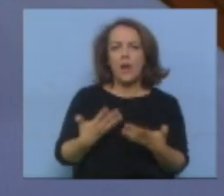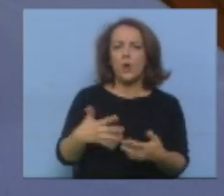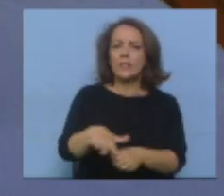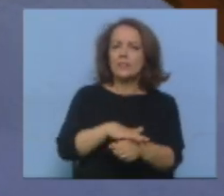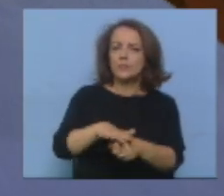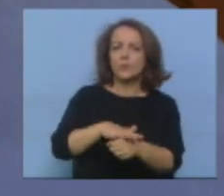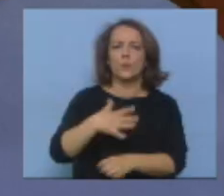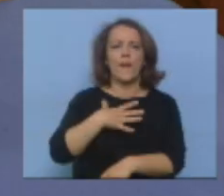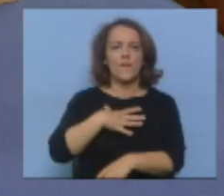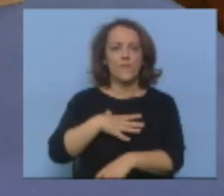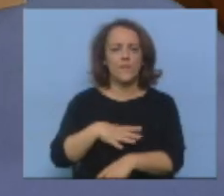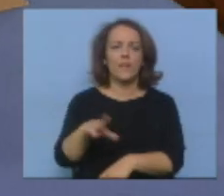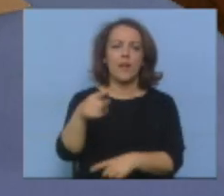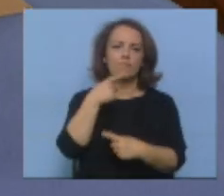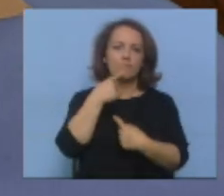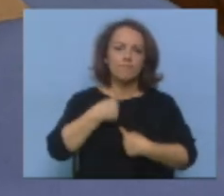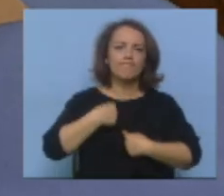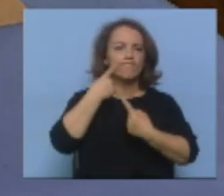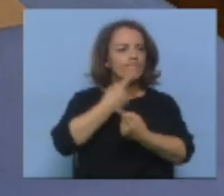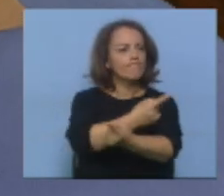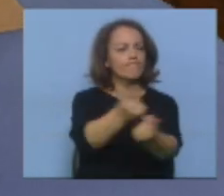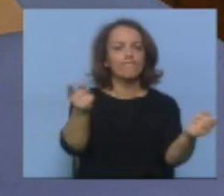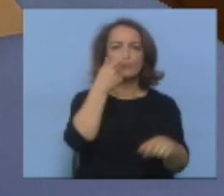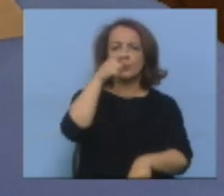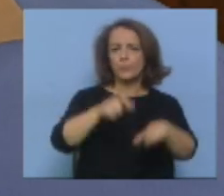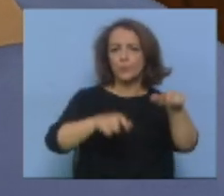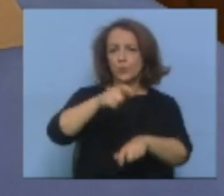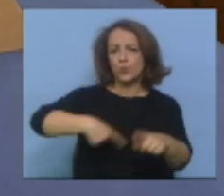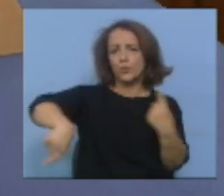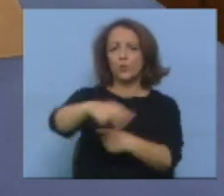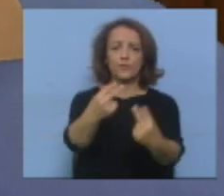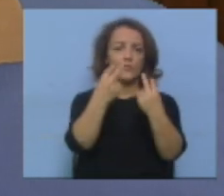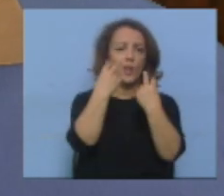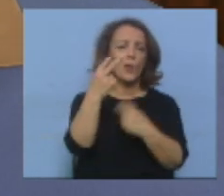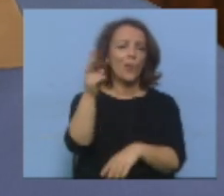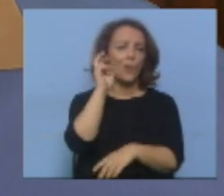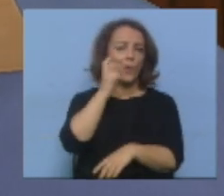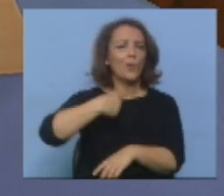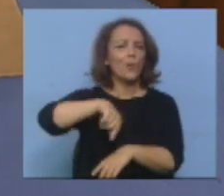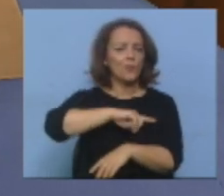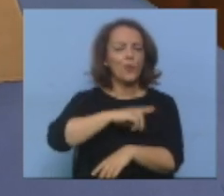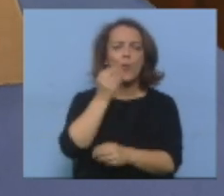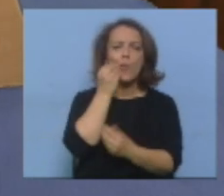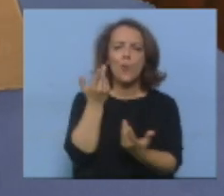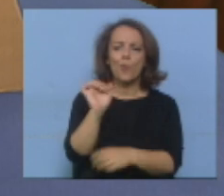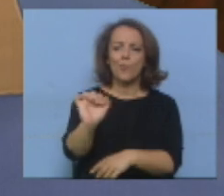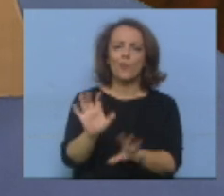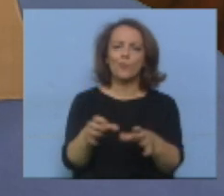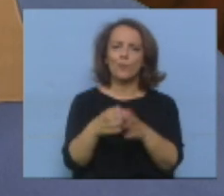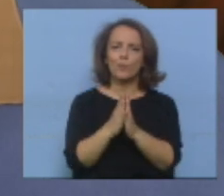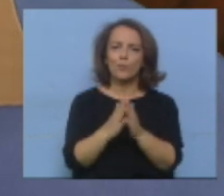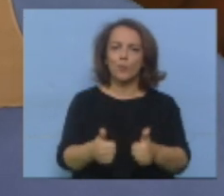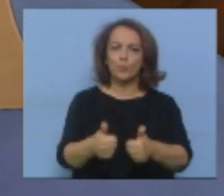que partilhasse com quem nos vê e ouve de que forma é que numa paróquia concreta no centro de Lisboa, paróquia de São João de